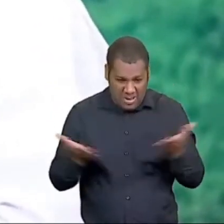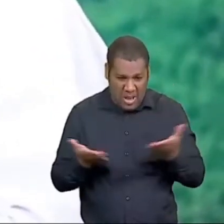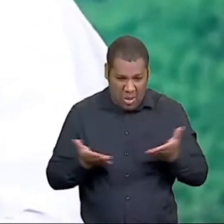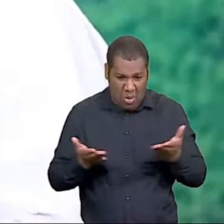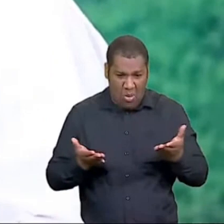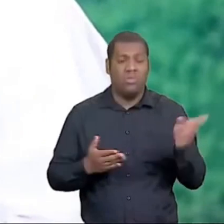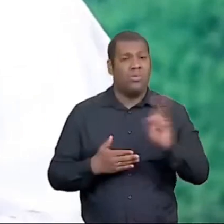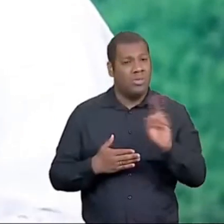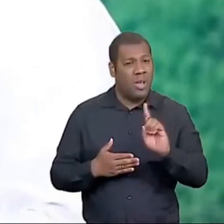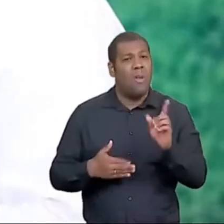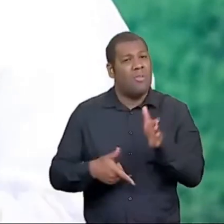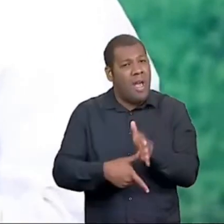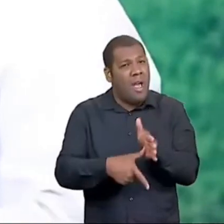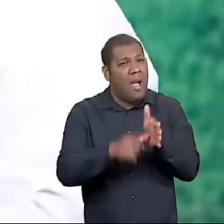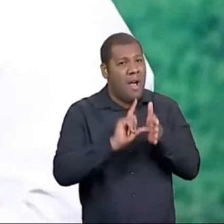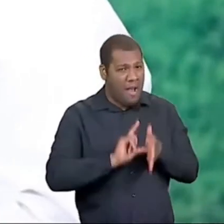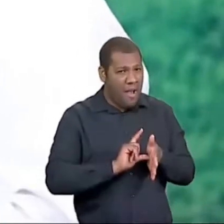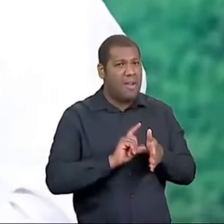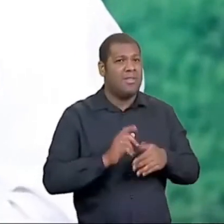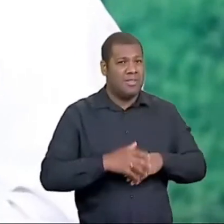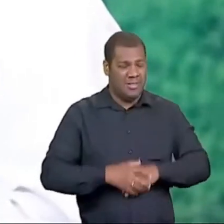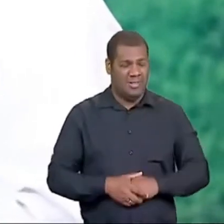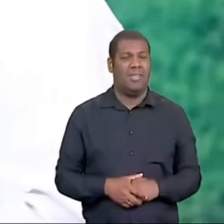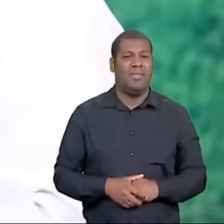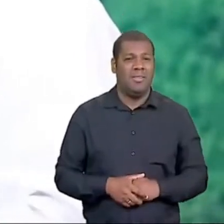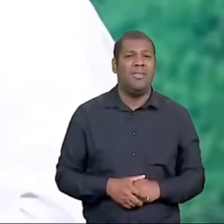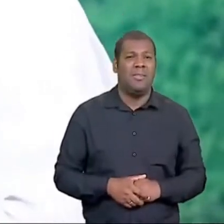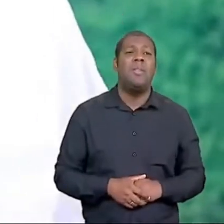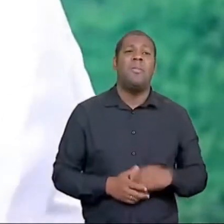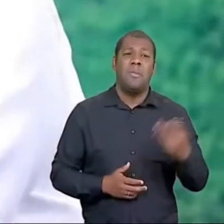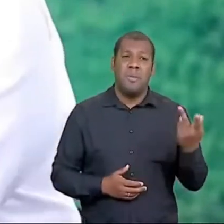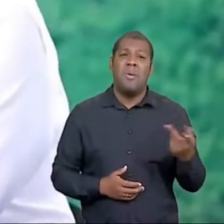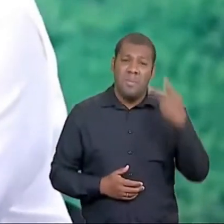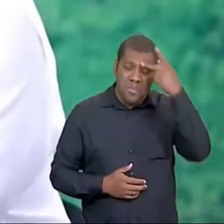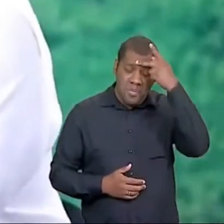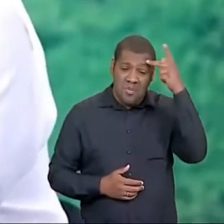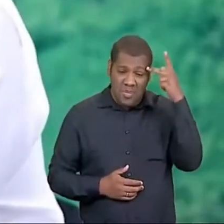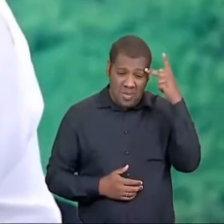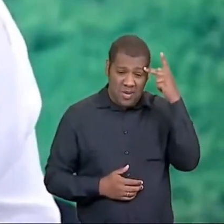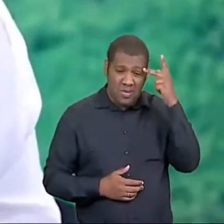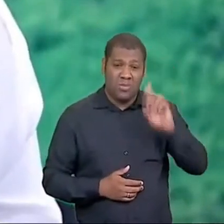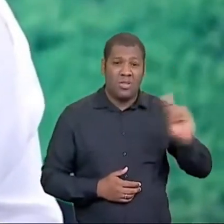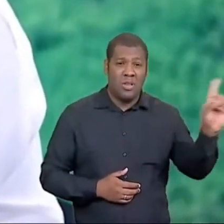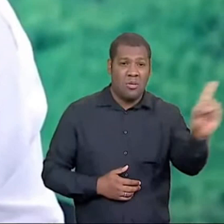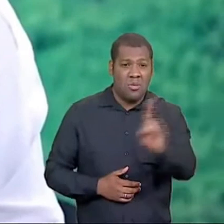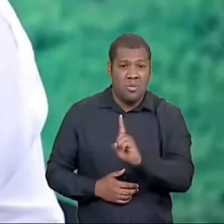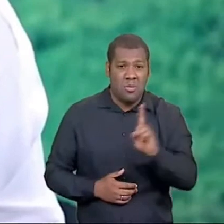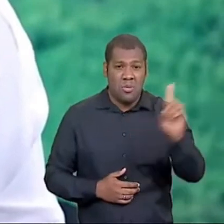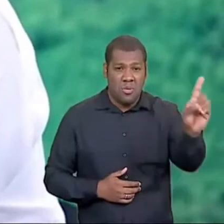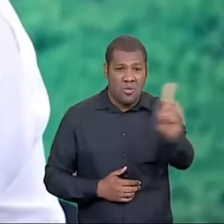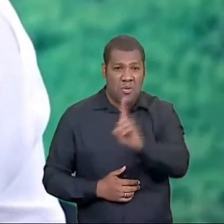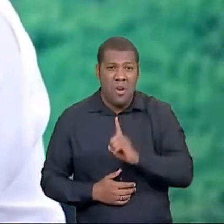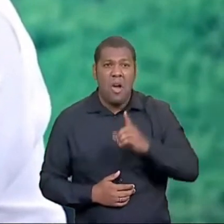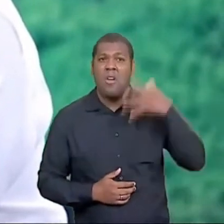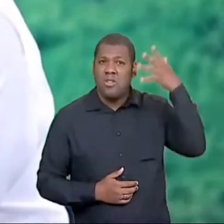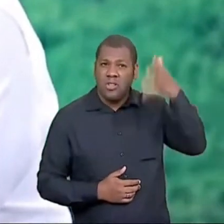passaram centenas e milhares de pessoas que foram discutir representando o movimento social